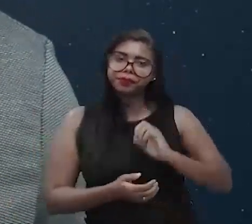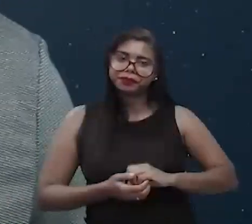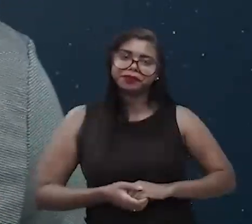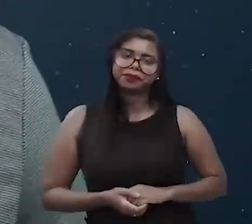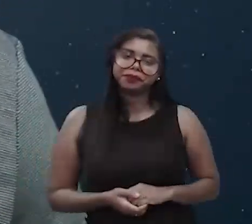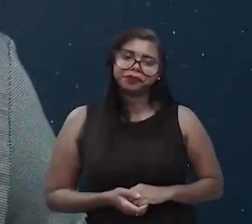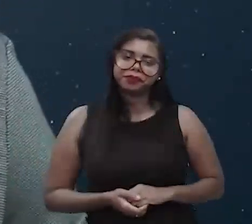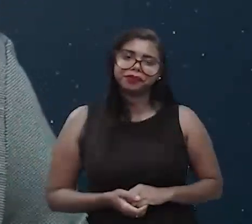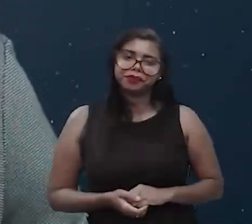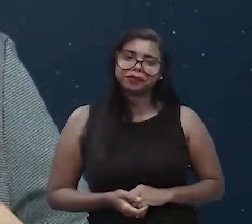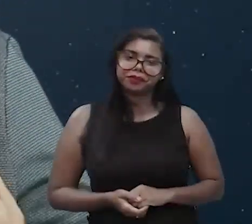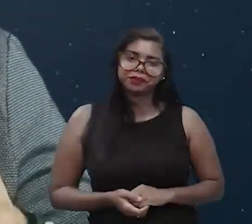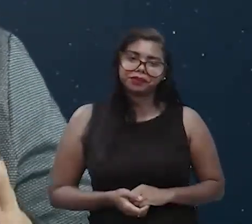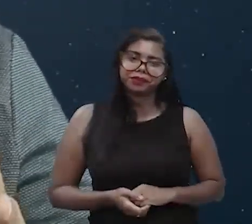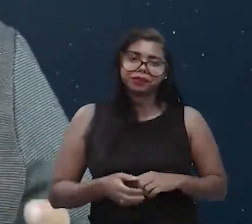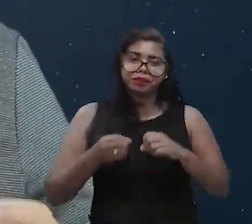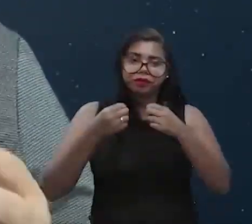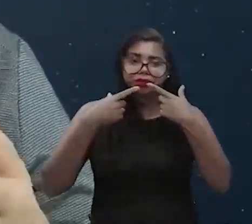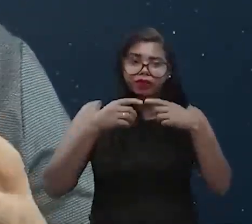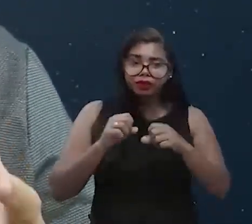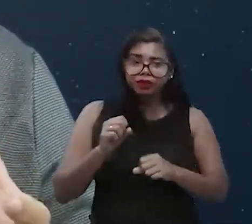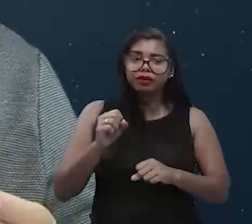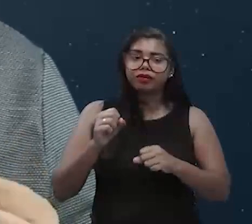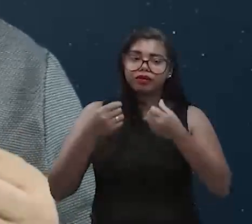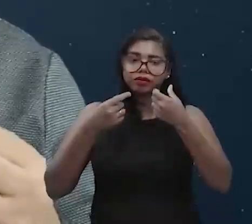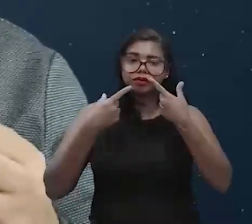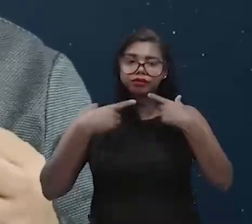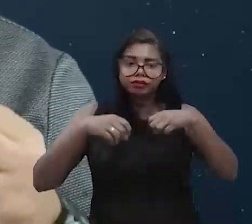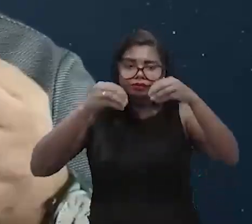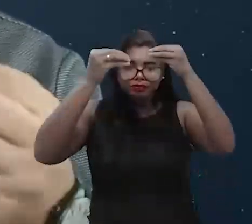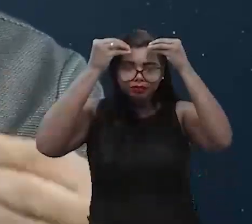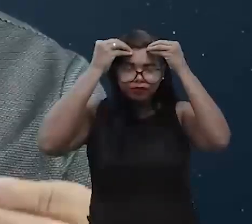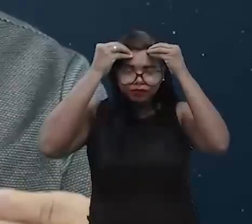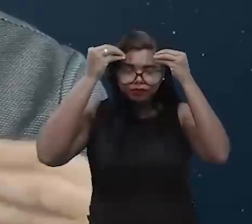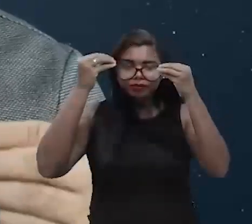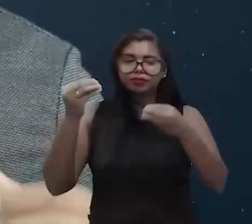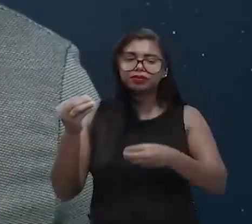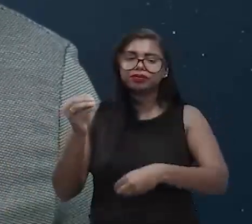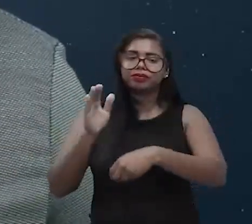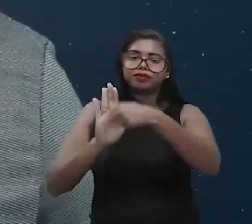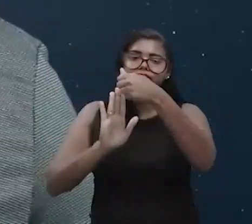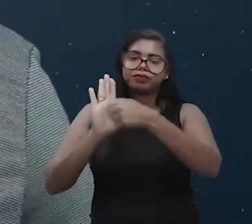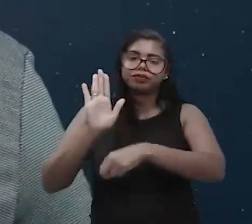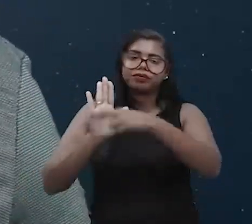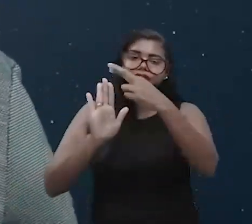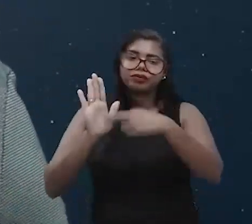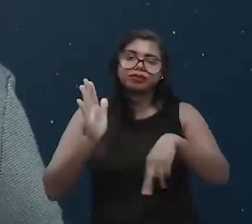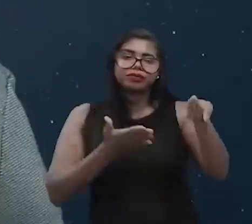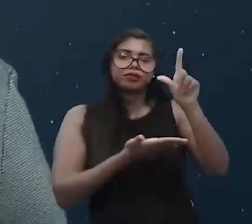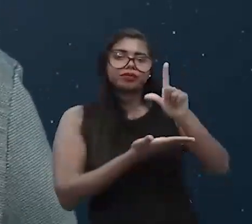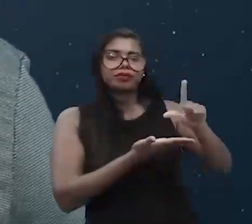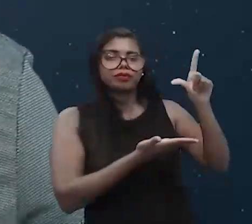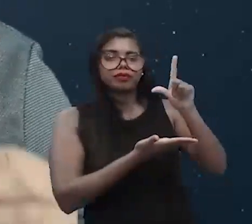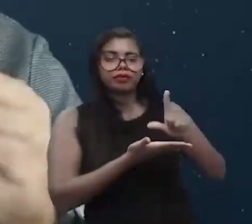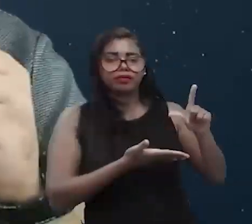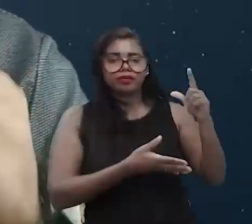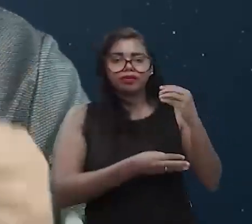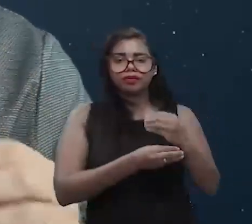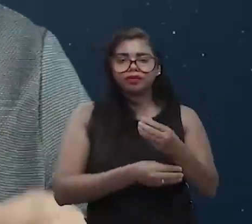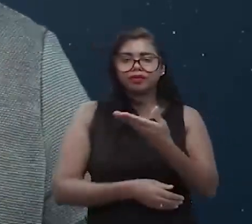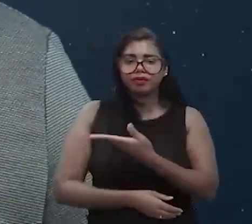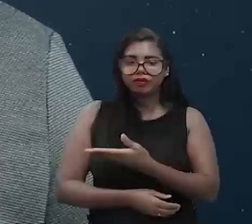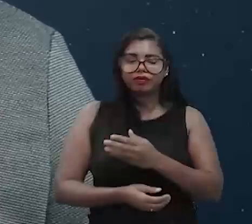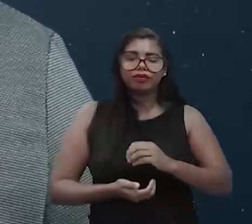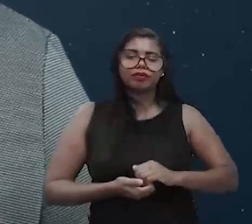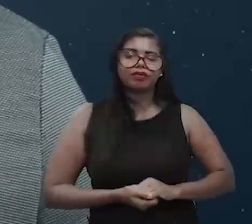Linguagem, redação, né? Então a parte de linguagem exatamente com literatura, o meu amigo Paulo Bispo, e